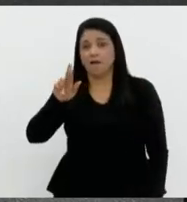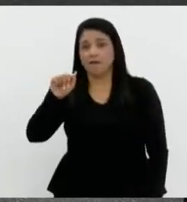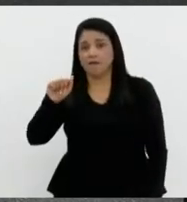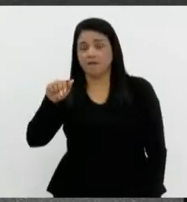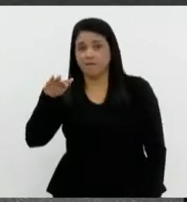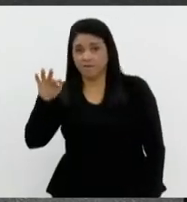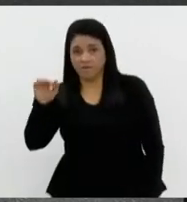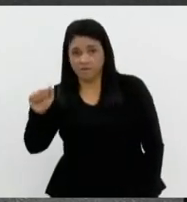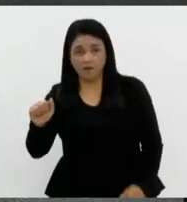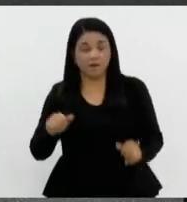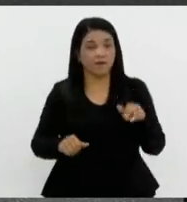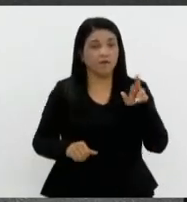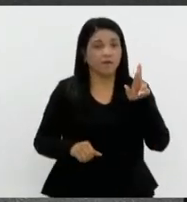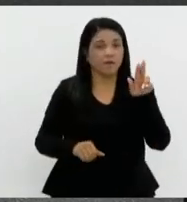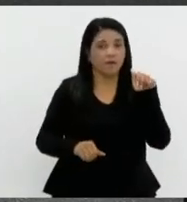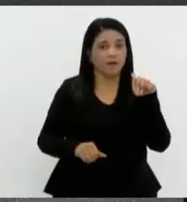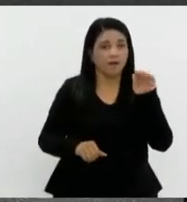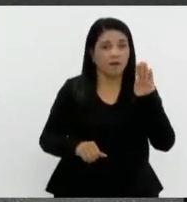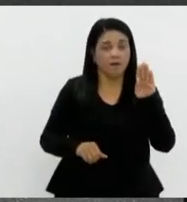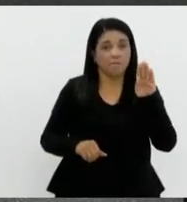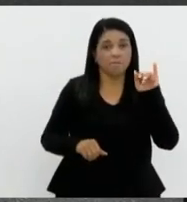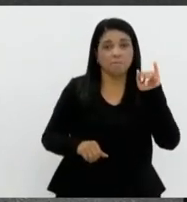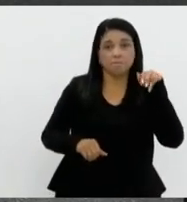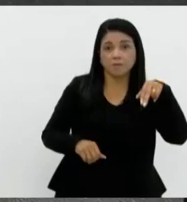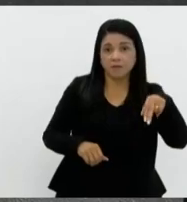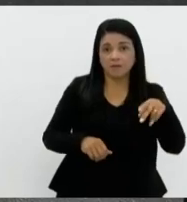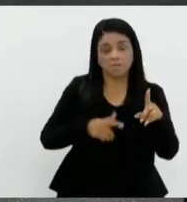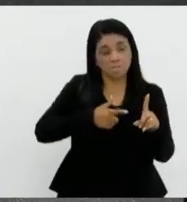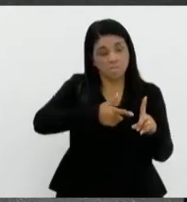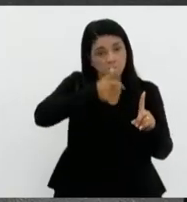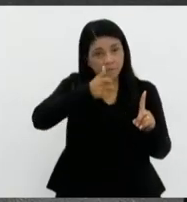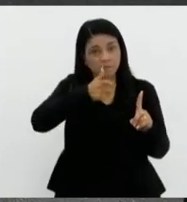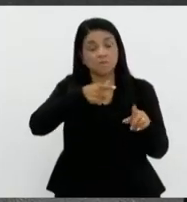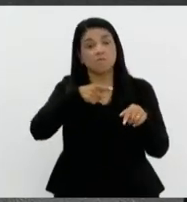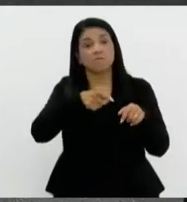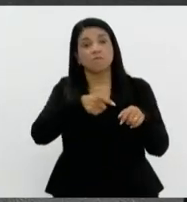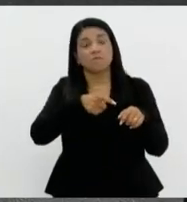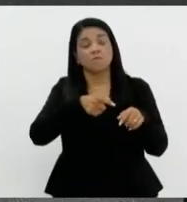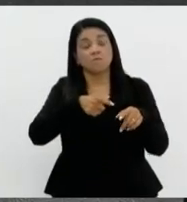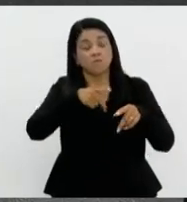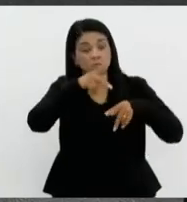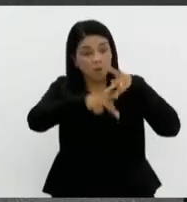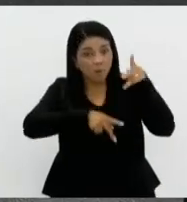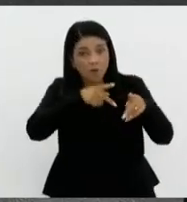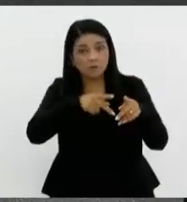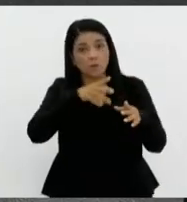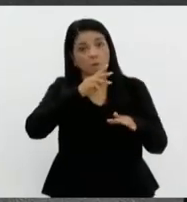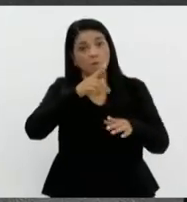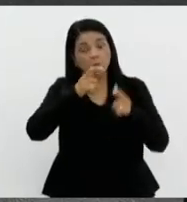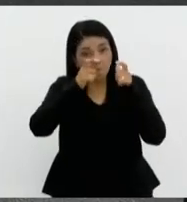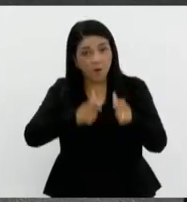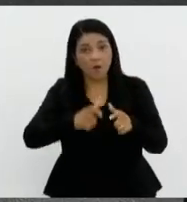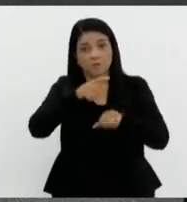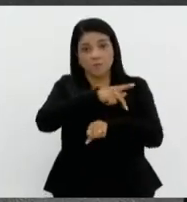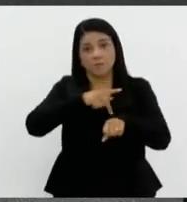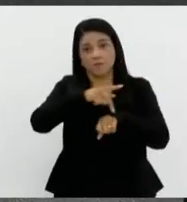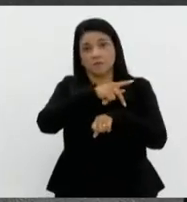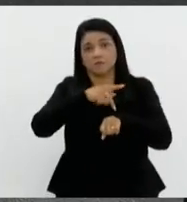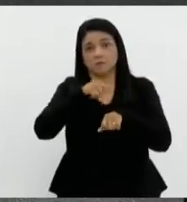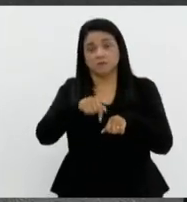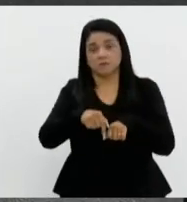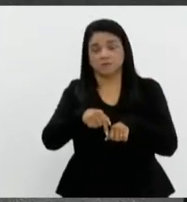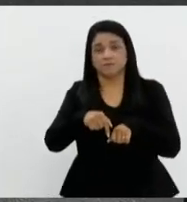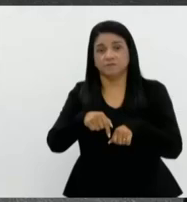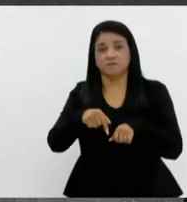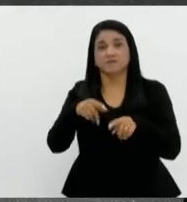Rabin. O que mostra isso? Que os extremos se retroalimentam. A desgraceira do Hamas